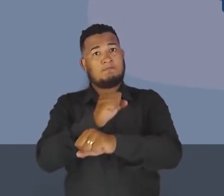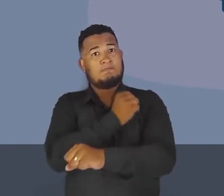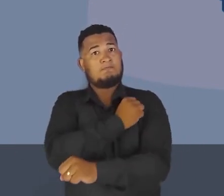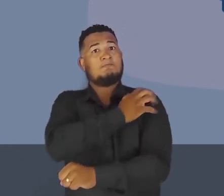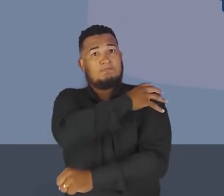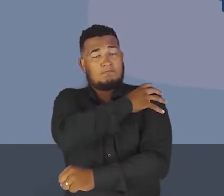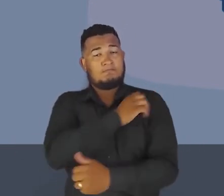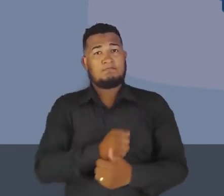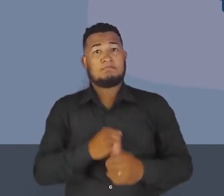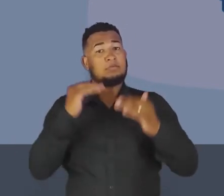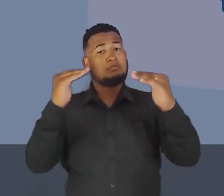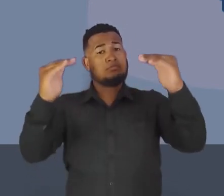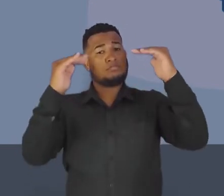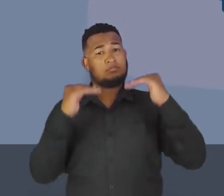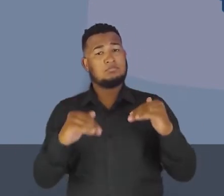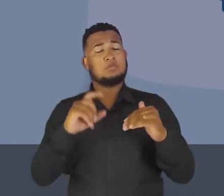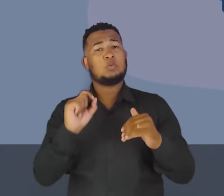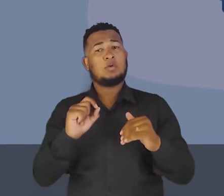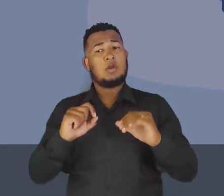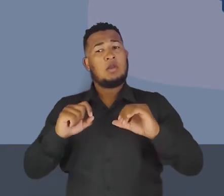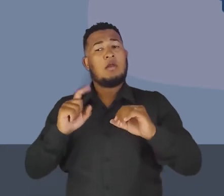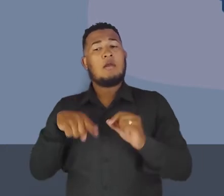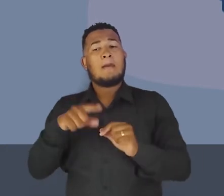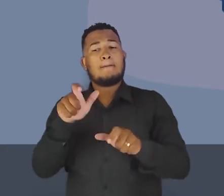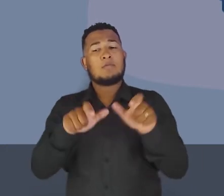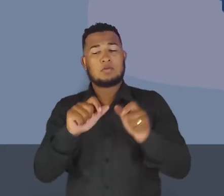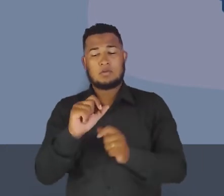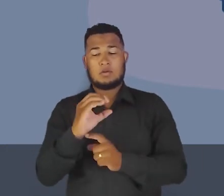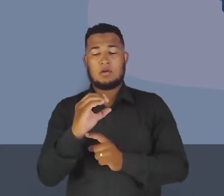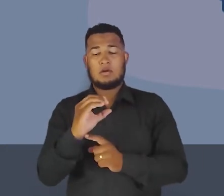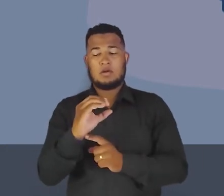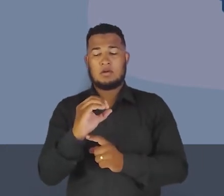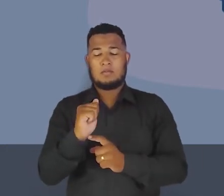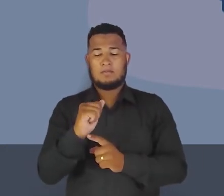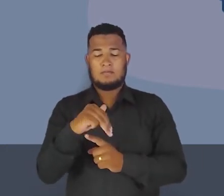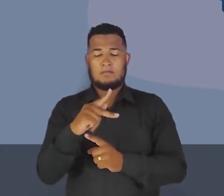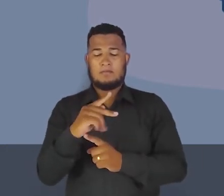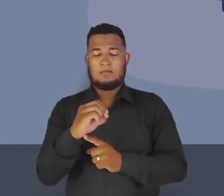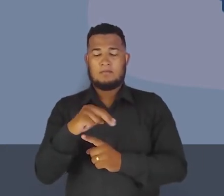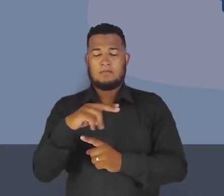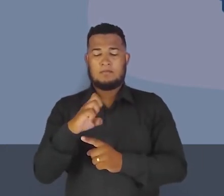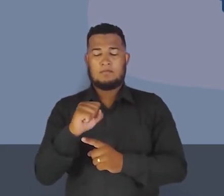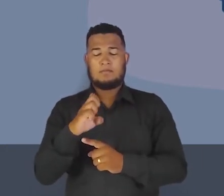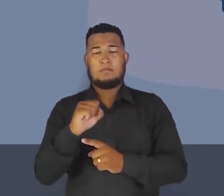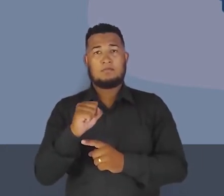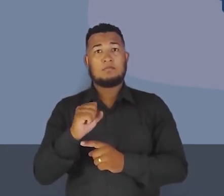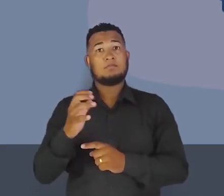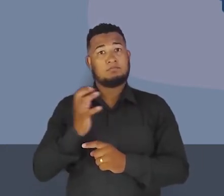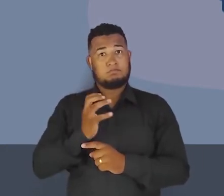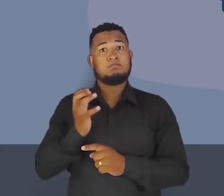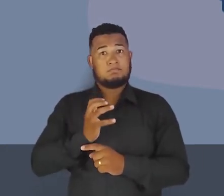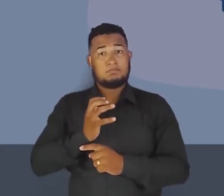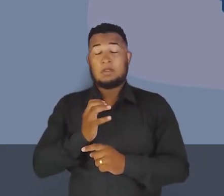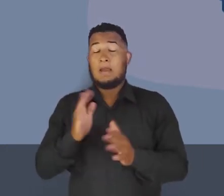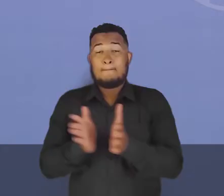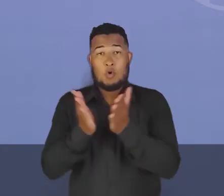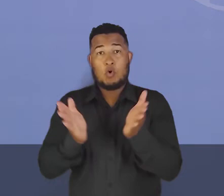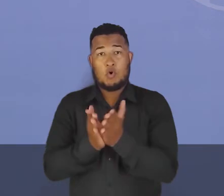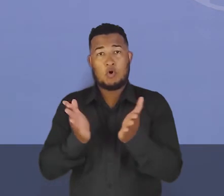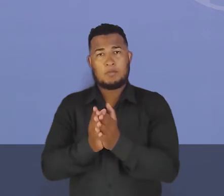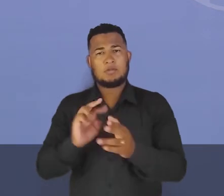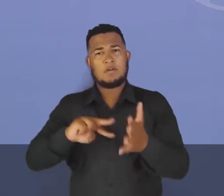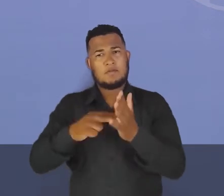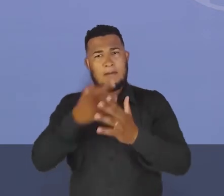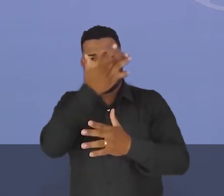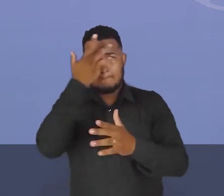os servos, os camponeses, que eram os laboratores. O que significa laboratores? Trabalhadores. Então aqueles